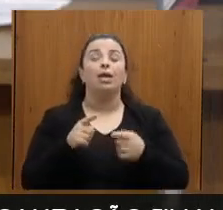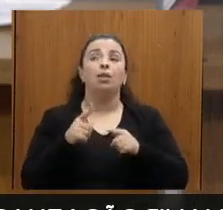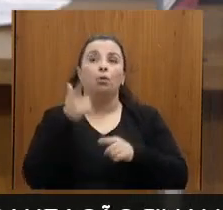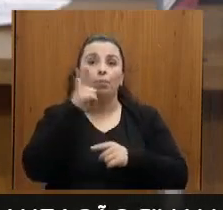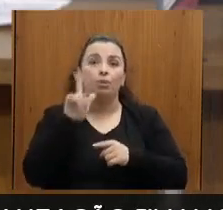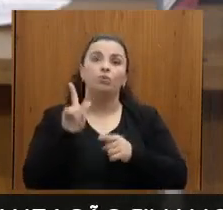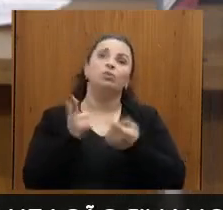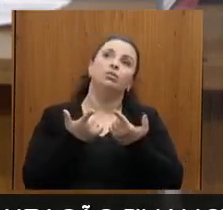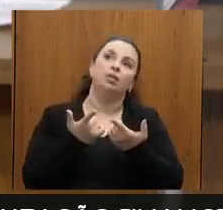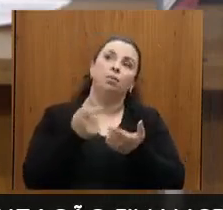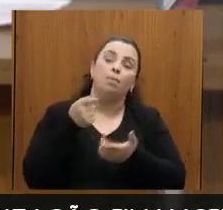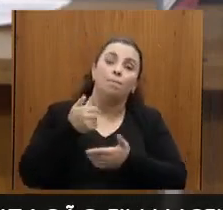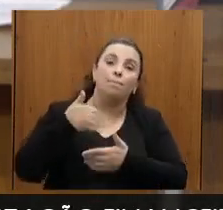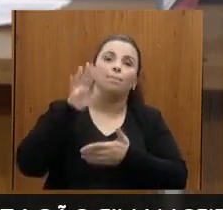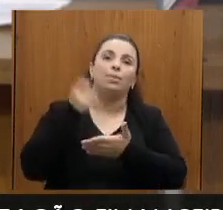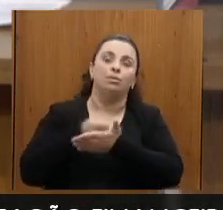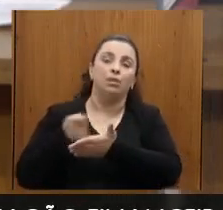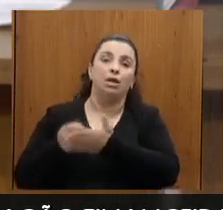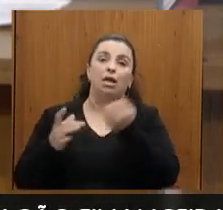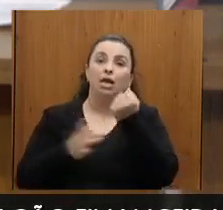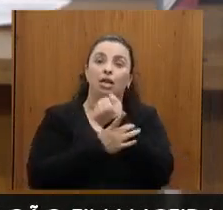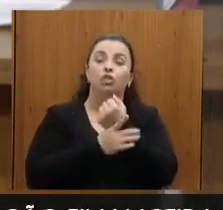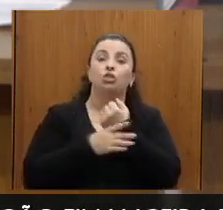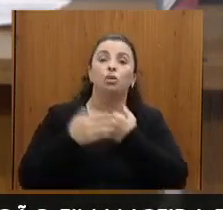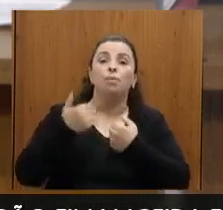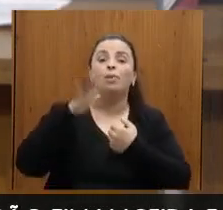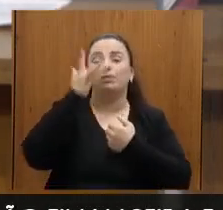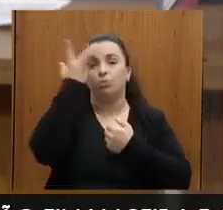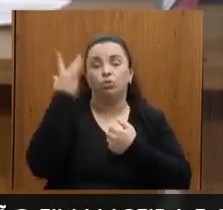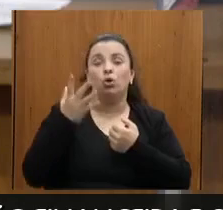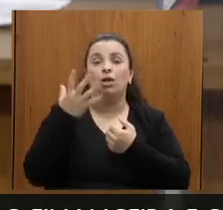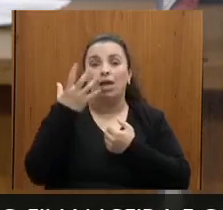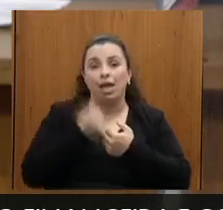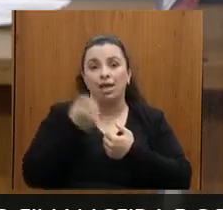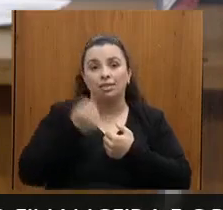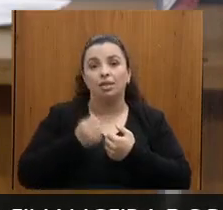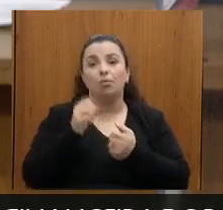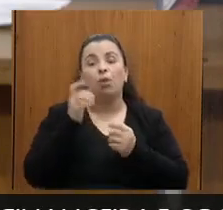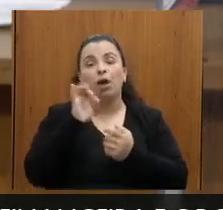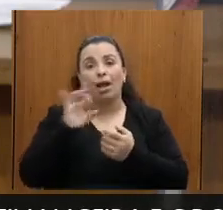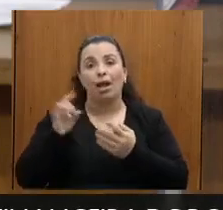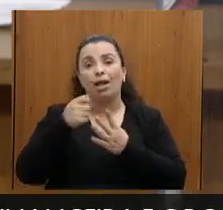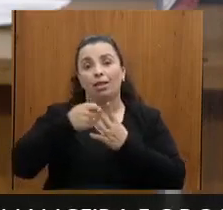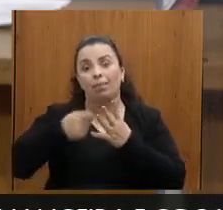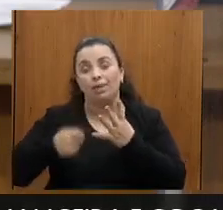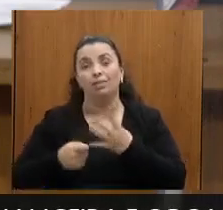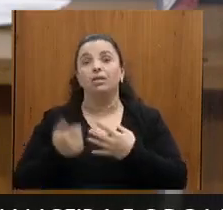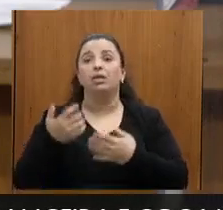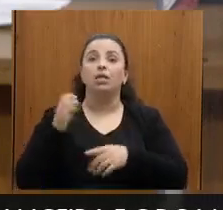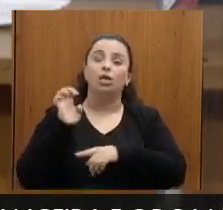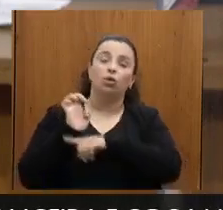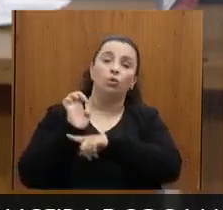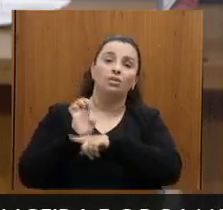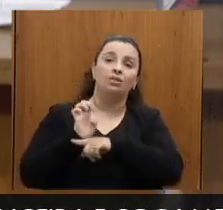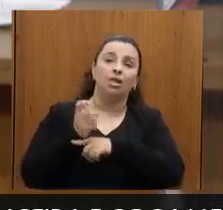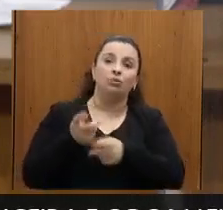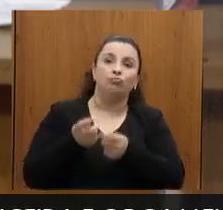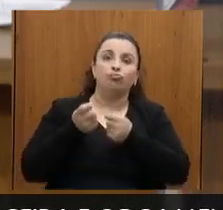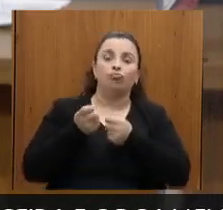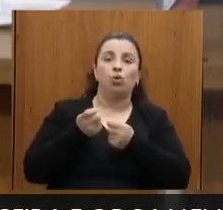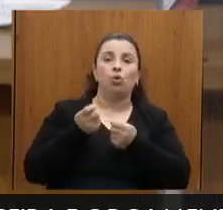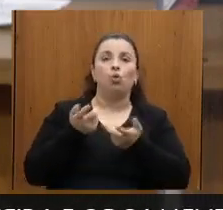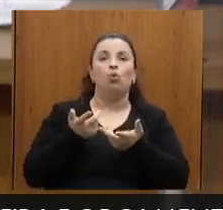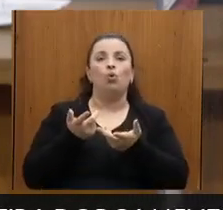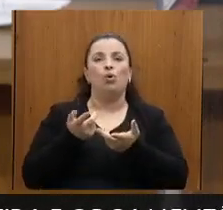e garantir que o maior número de pessoas receba a cada mês, que o Estado não retenha qualquer valor dentro desse fluxo financeiro que está